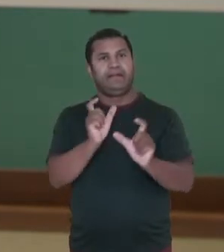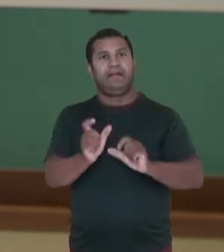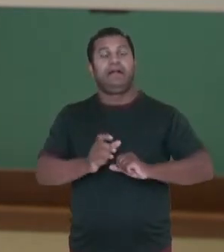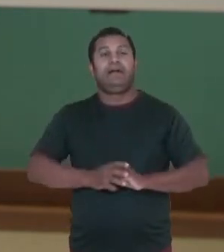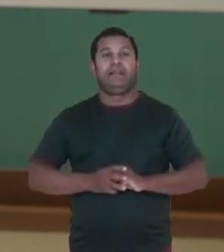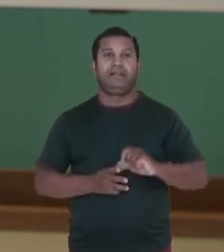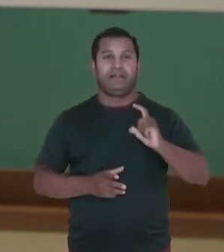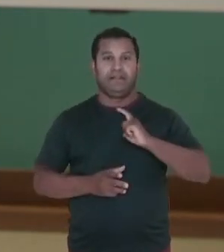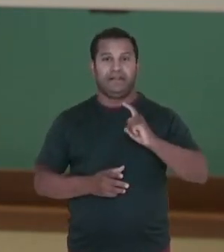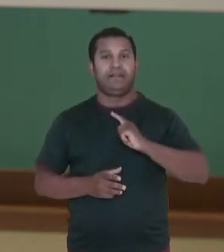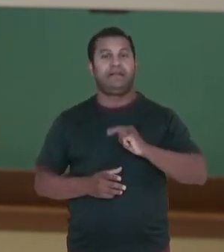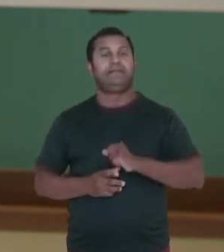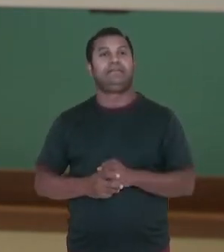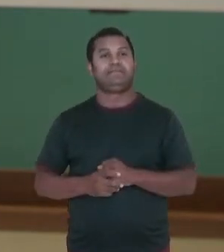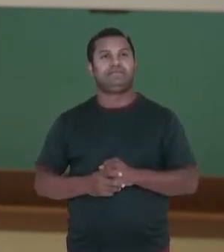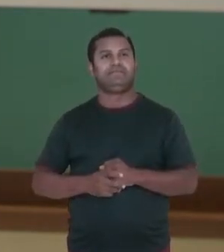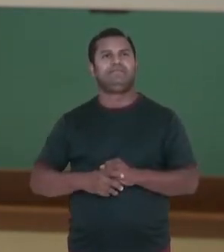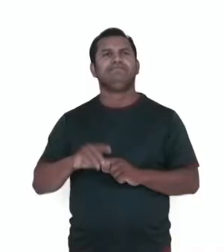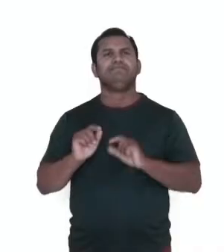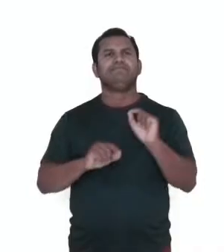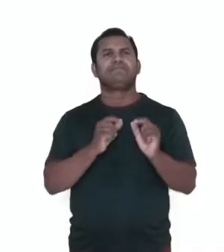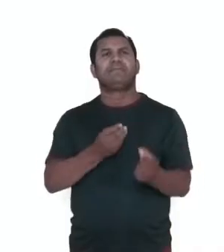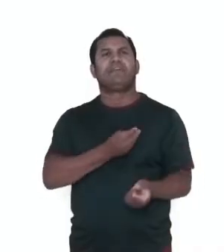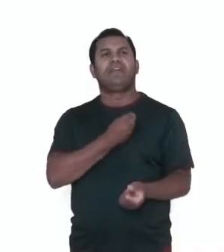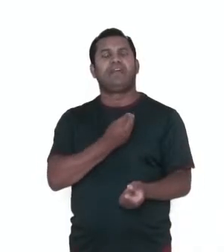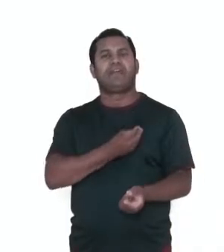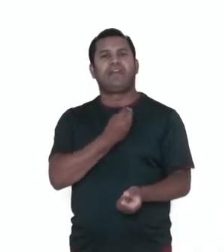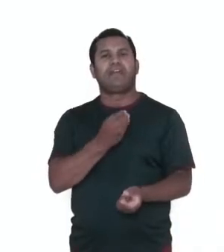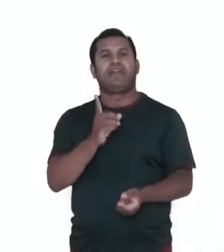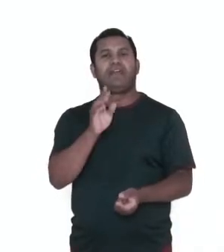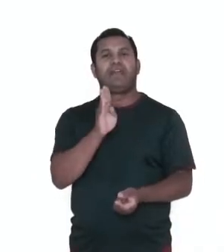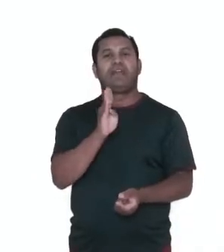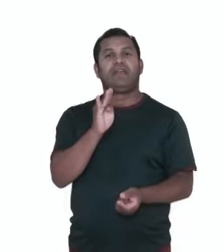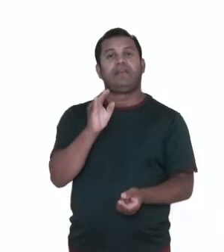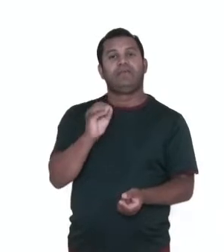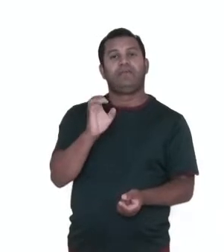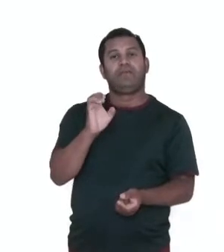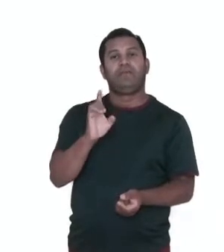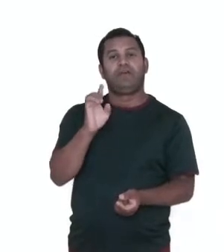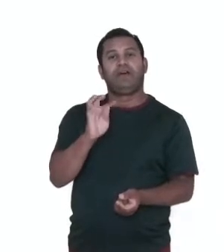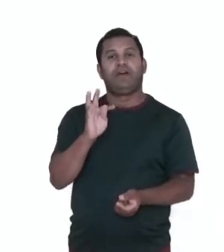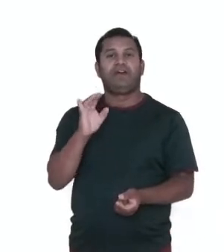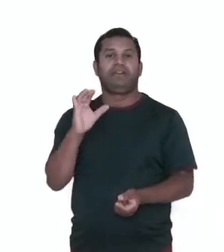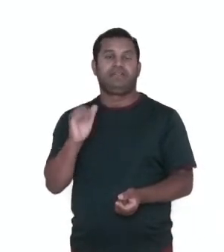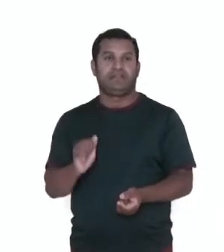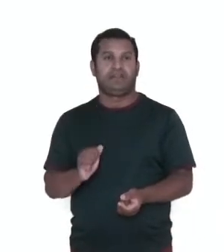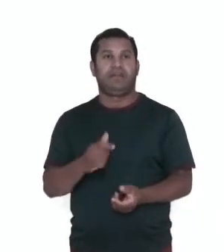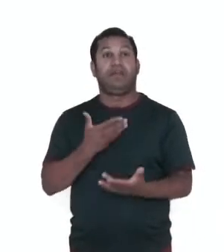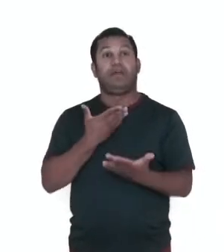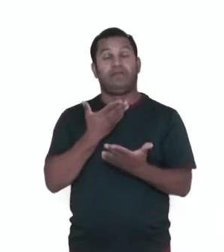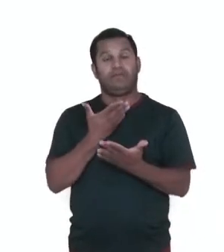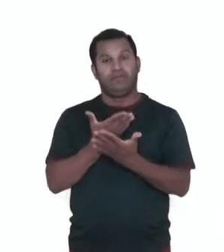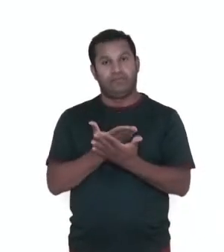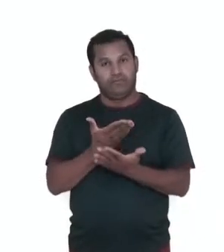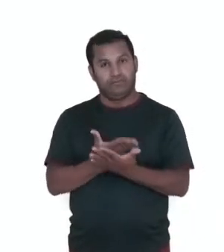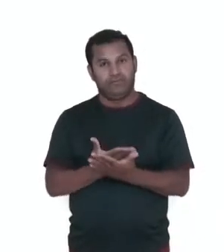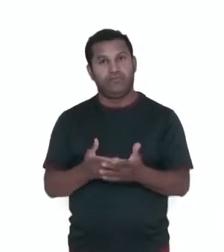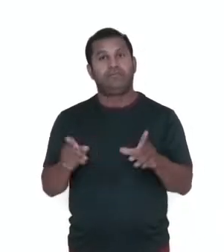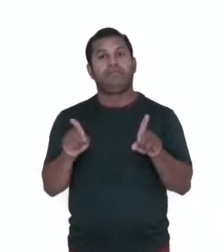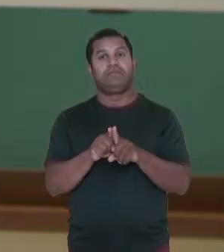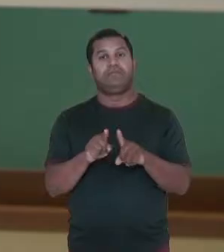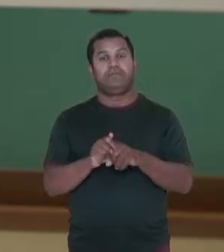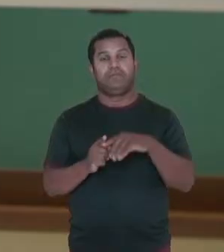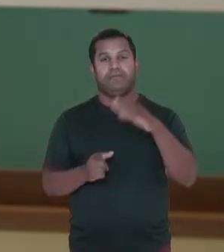bioética. Então, o que é bioética? O estudo dos problemas e implicações morais despertado por